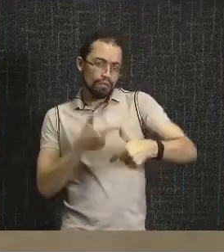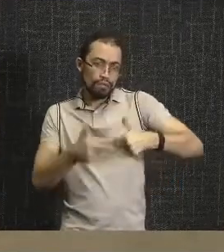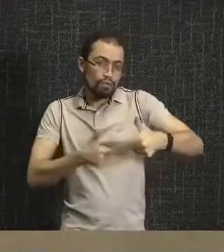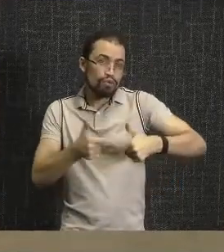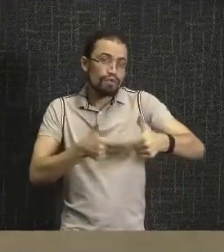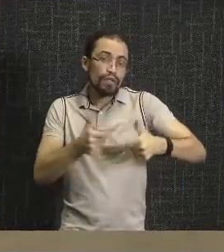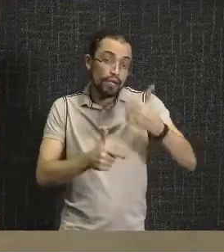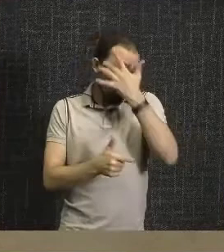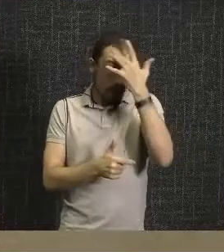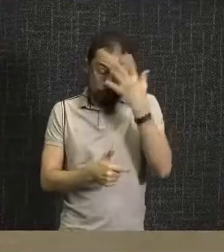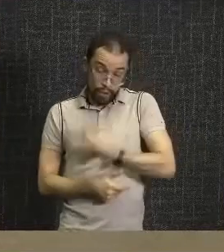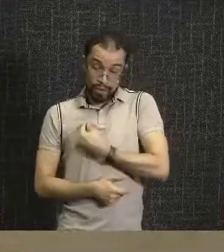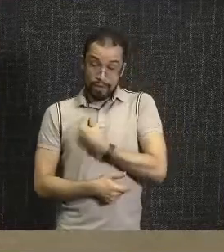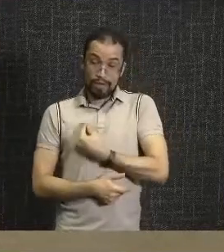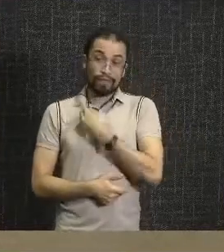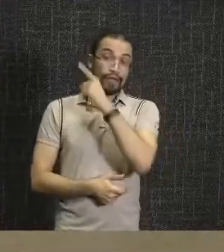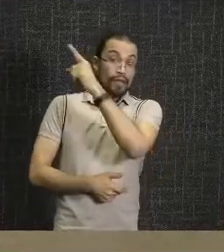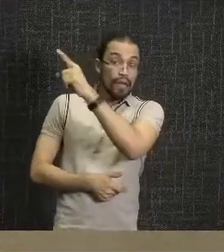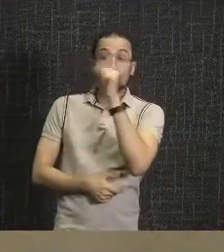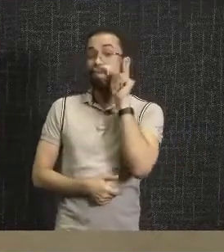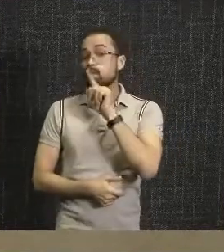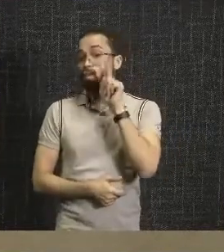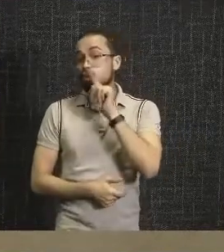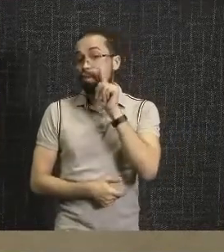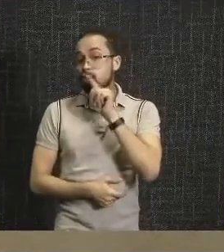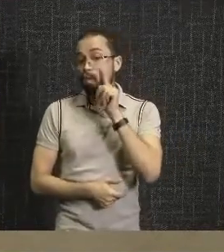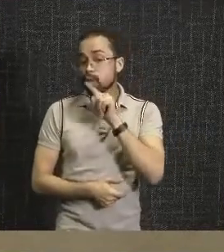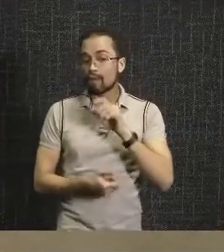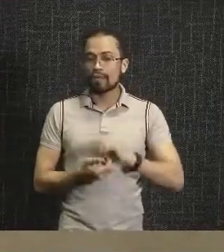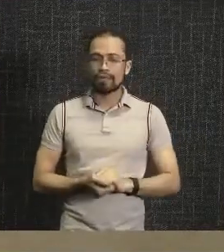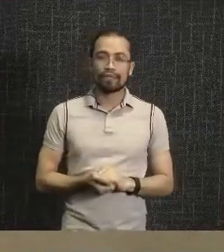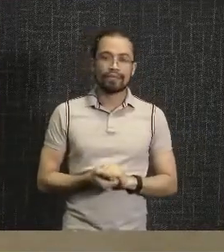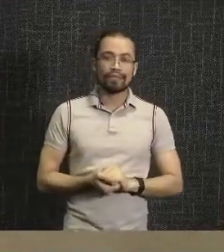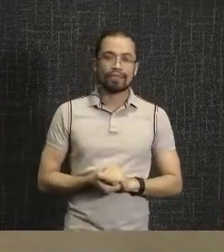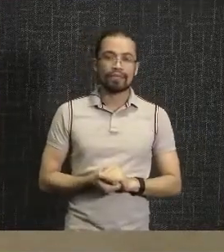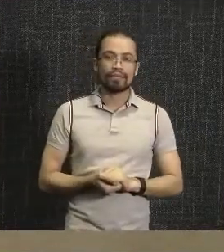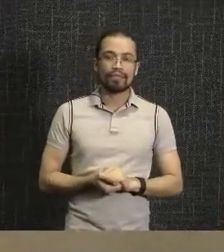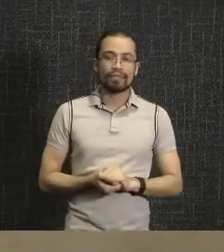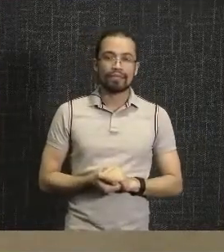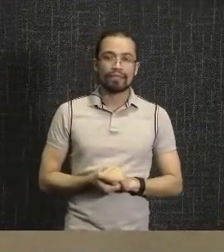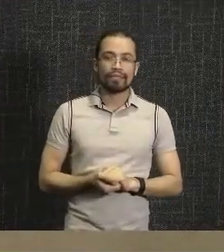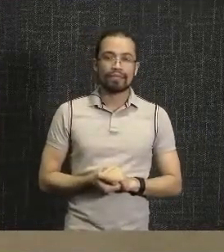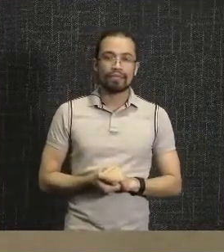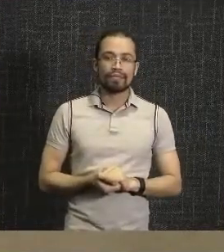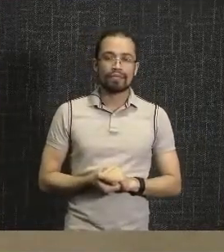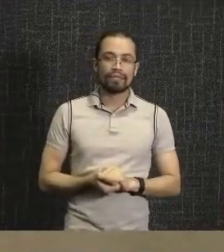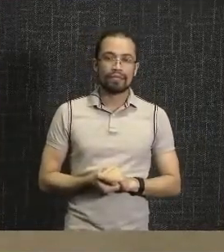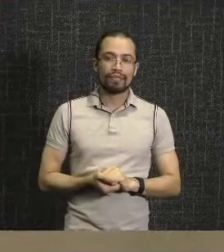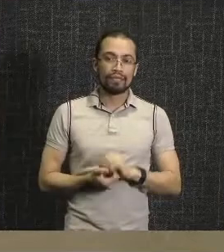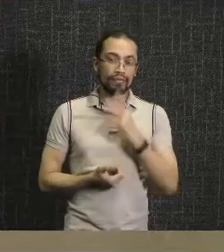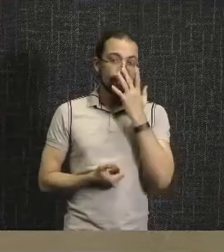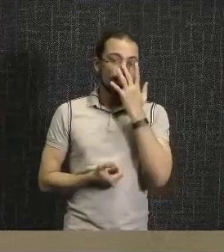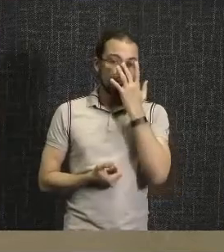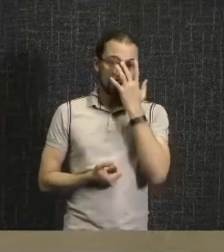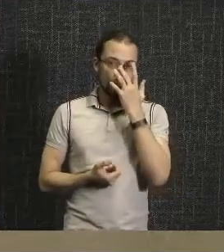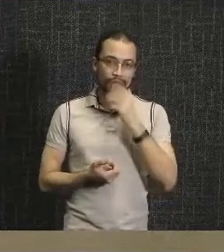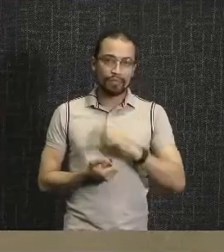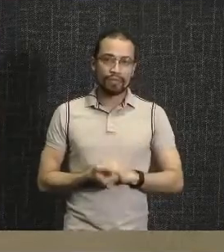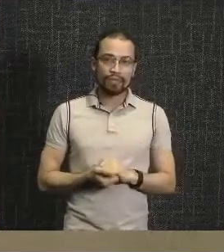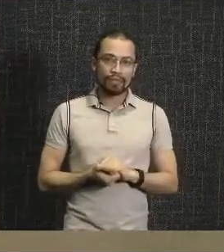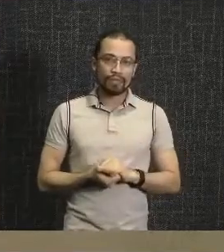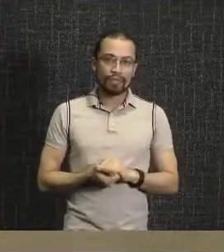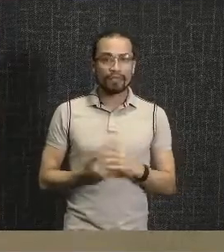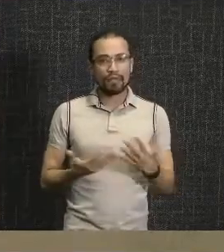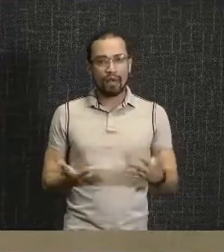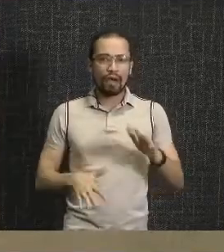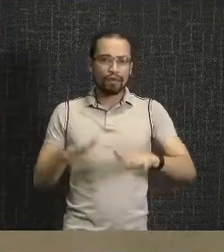Tá? Então, não é só... E às vezes essa informação sempre aparece, sempre quando a gente vai para